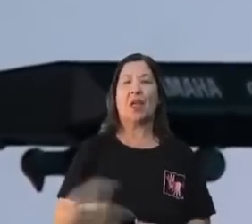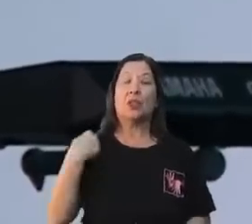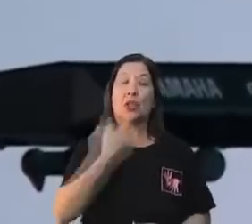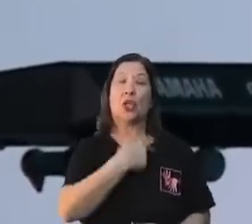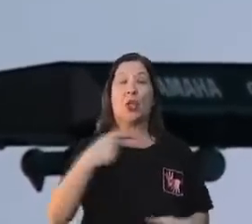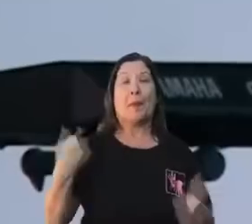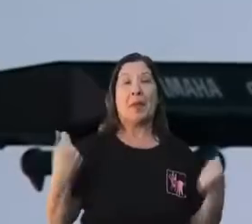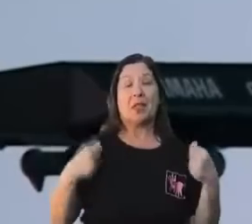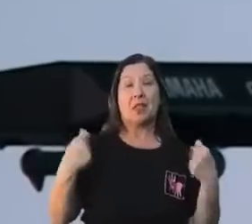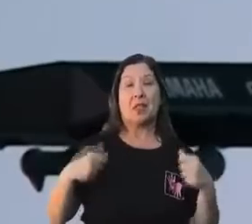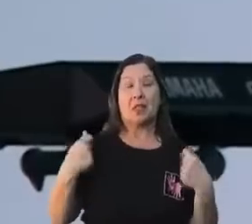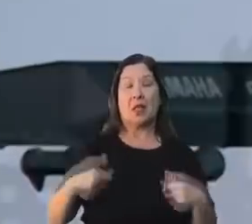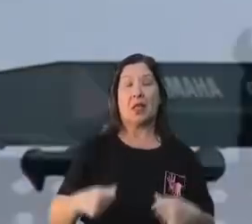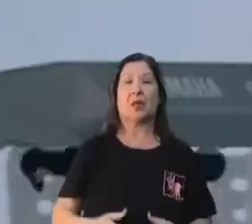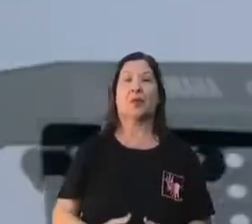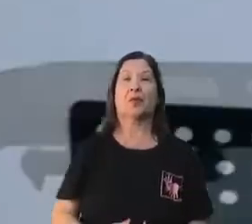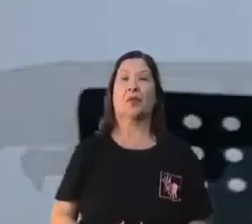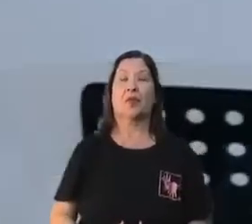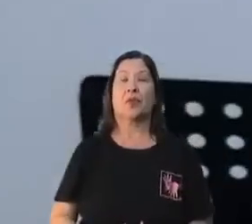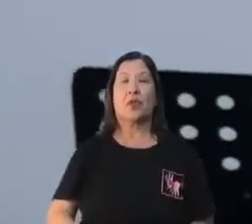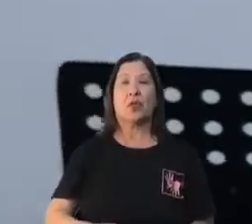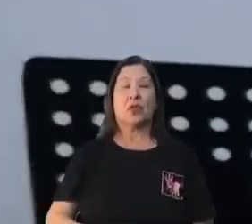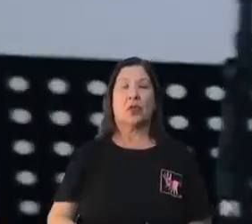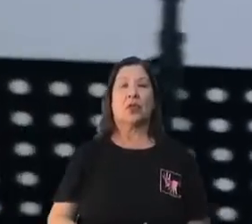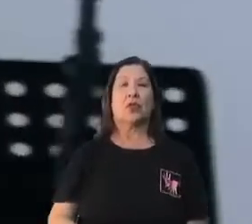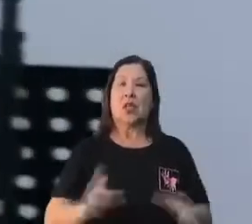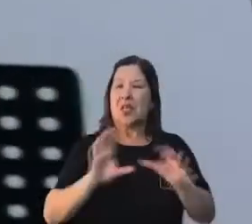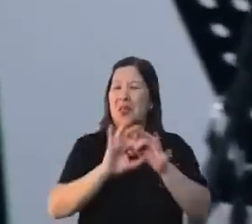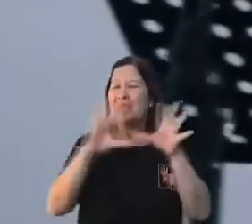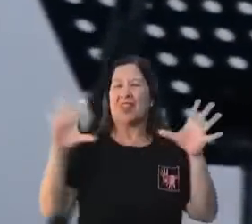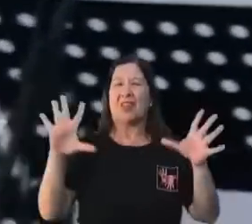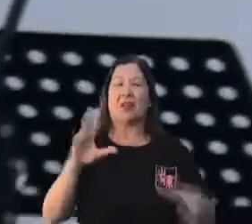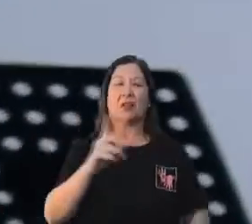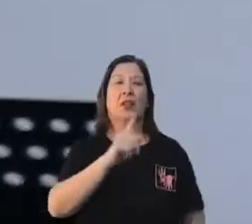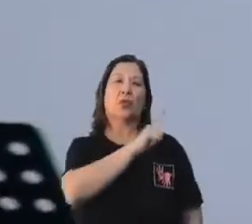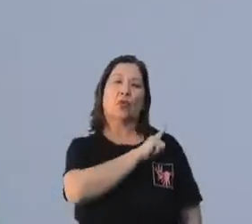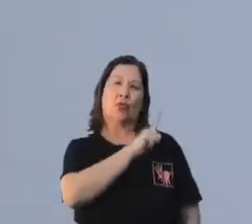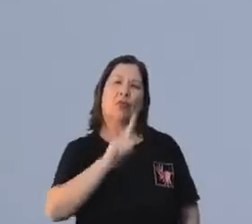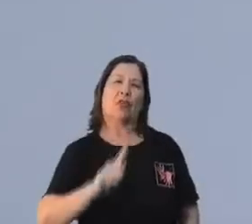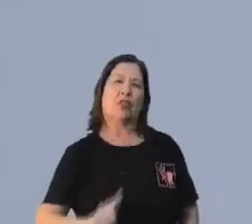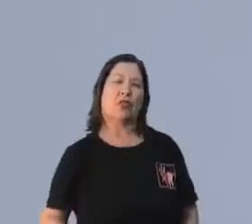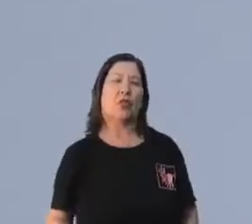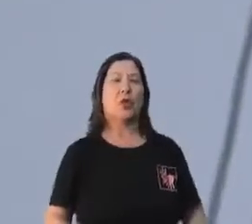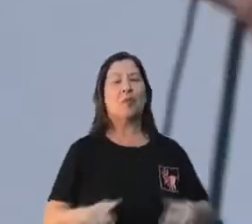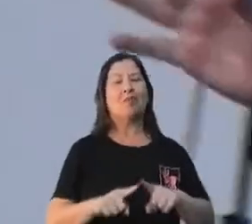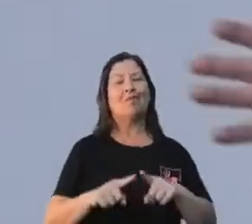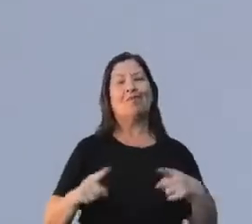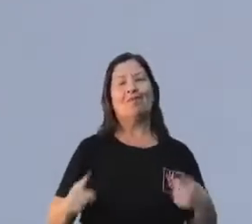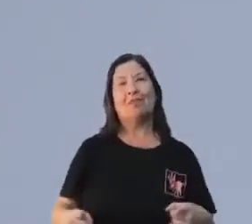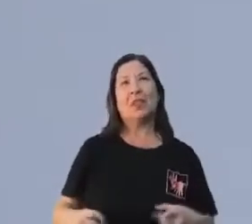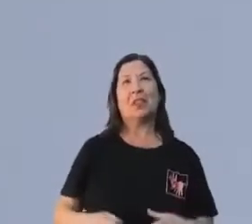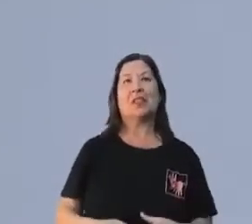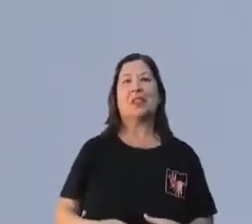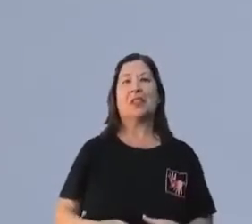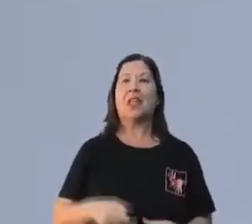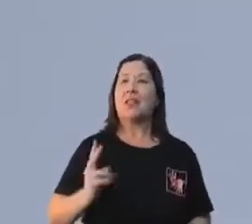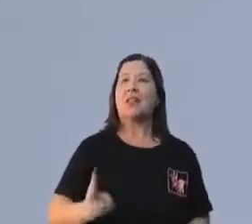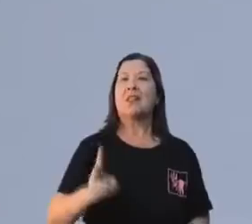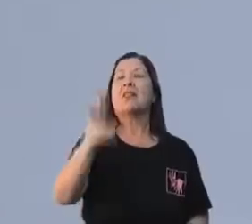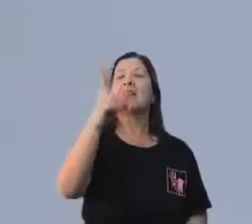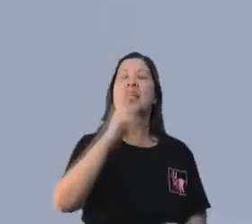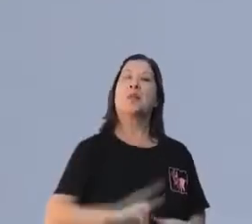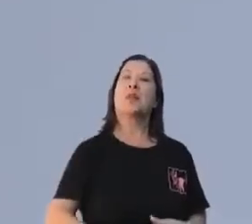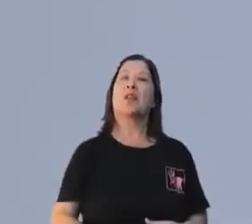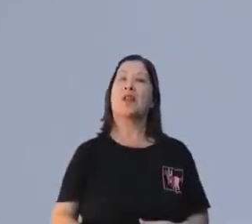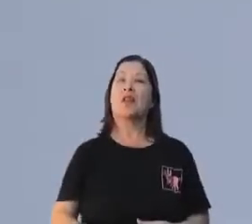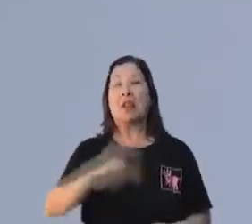no governador. Mas não adianta qualquer um no governador, que o governador nem vai receber, então tem que ter alguém com trânsito, então vai